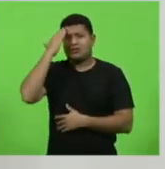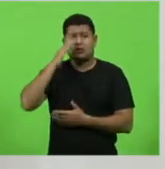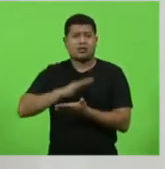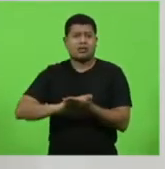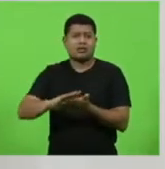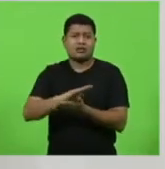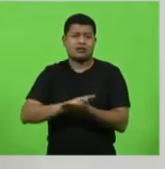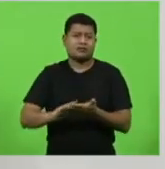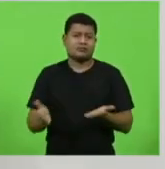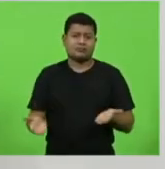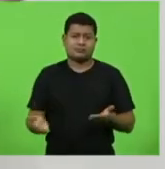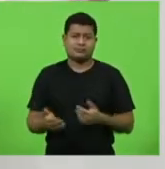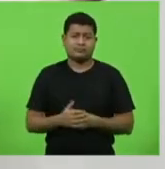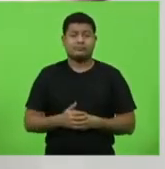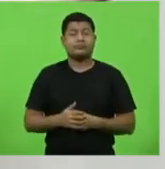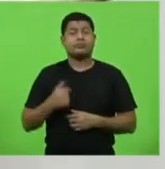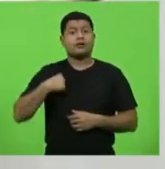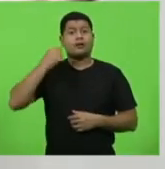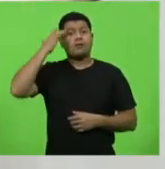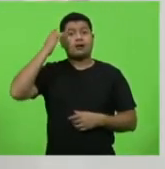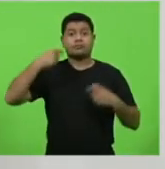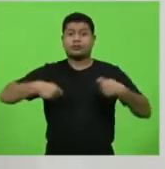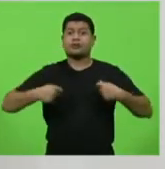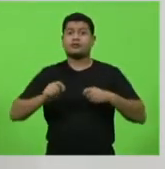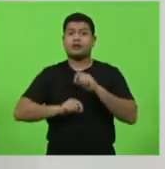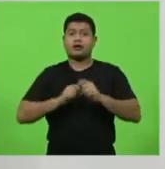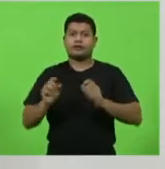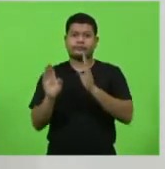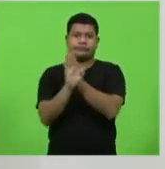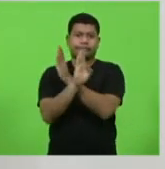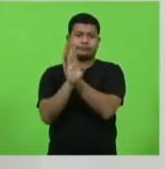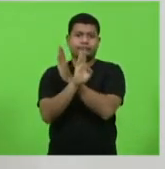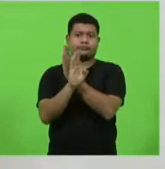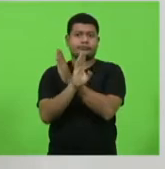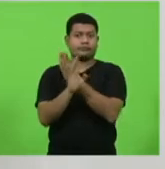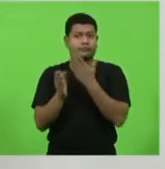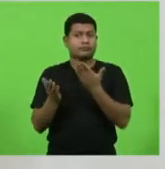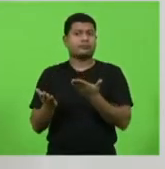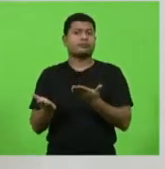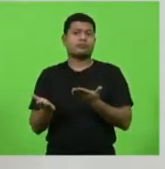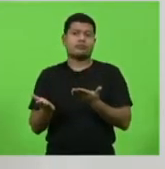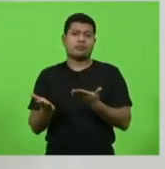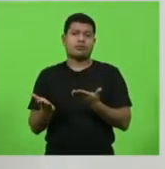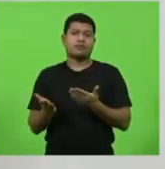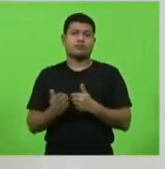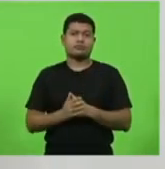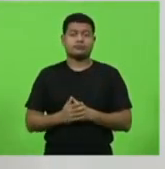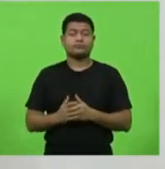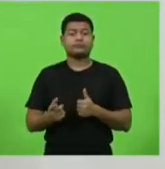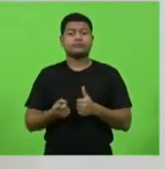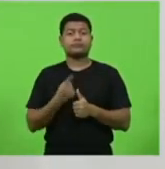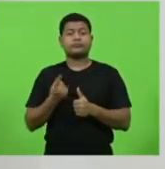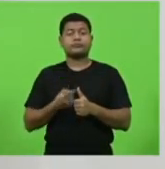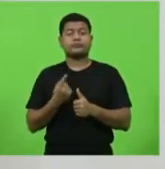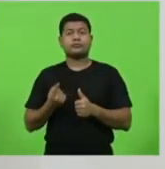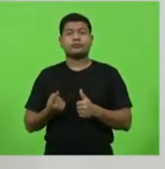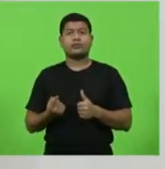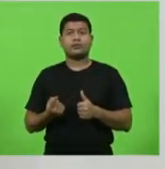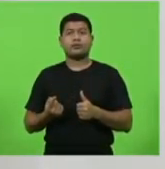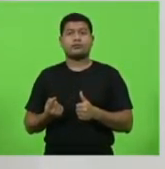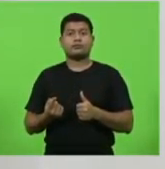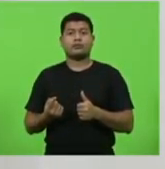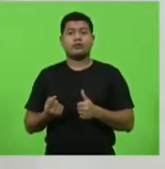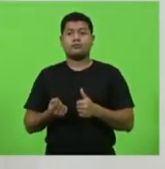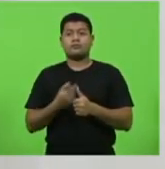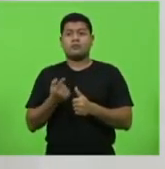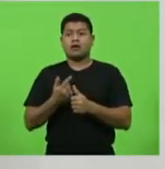eu acho que, no mínimo, tem que ser investigado. Né? No mínimo, tem que ser investigado. A primeira, deputado Gessé, da deserta, e a